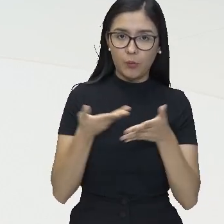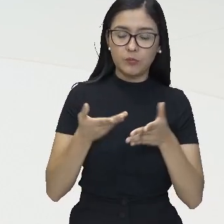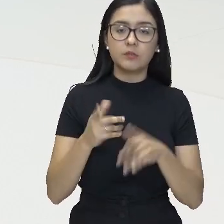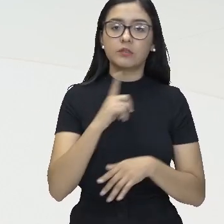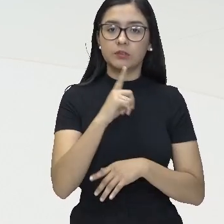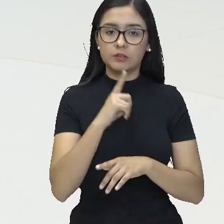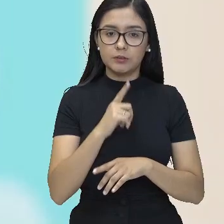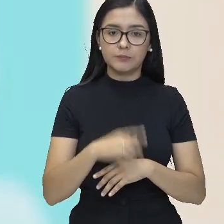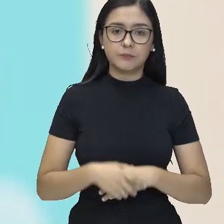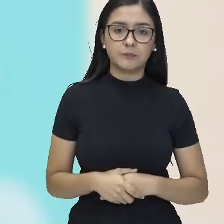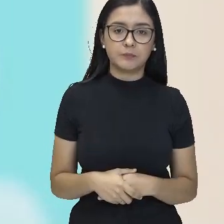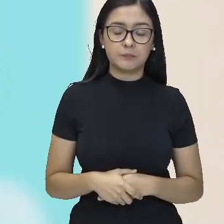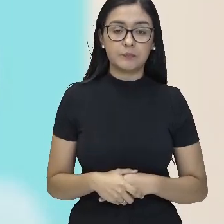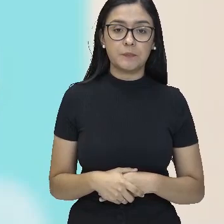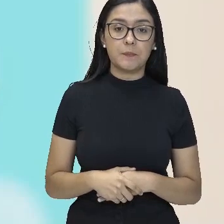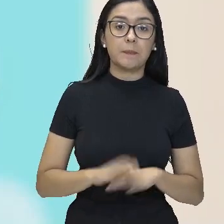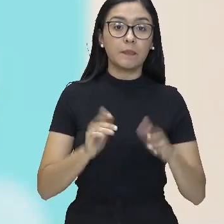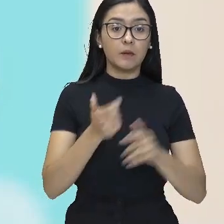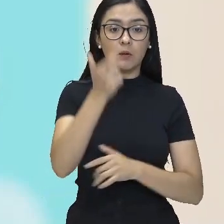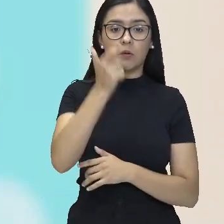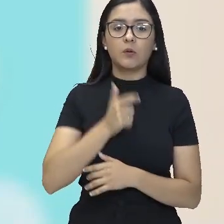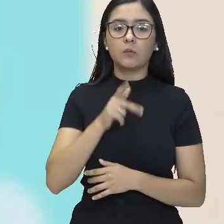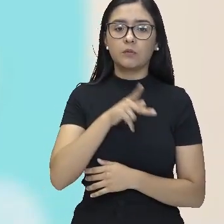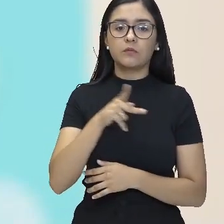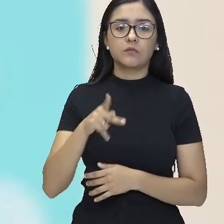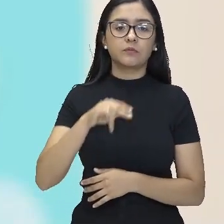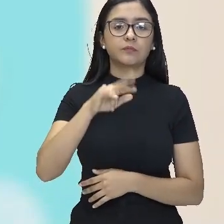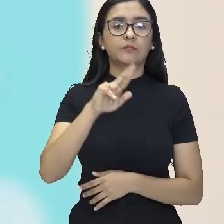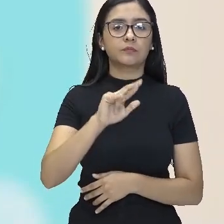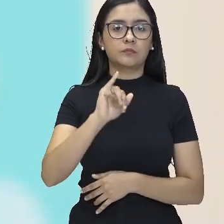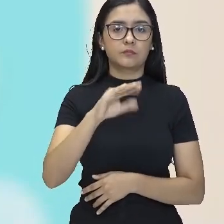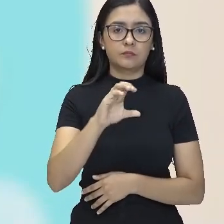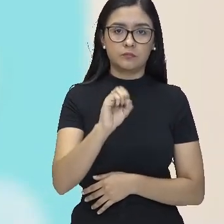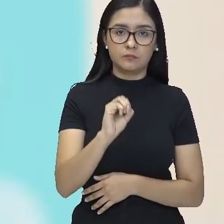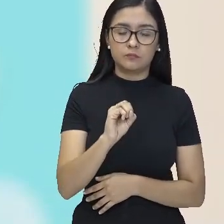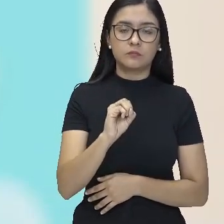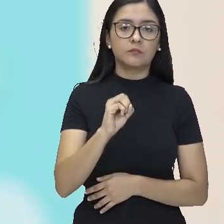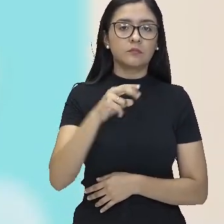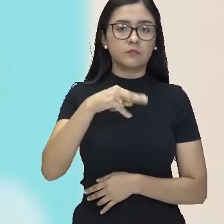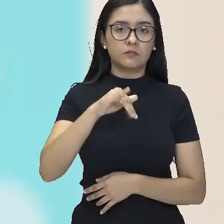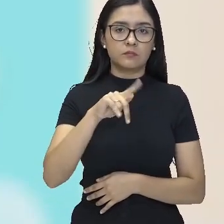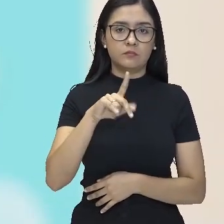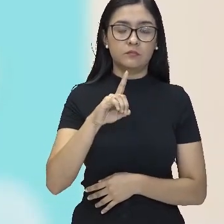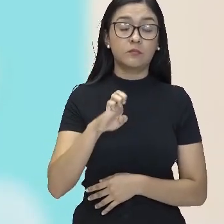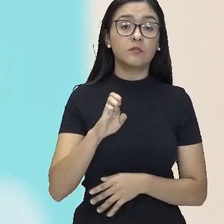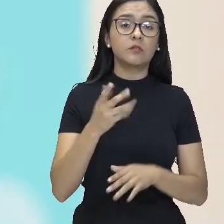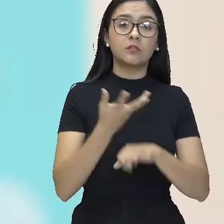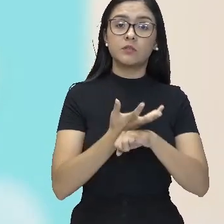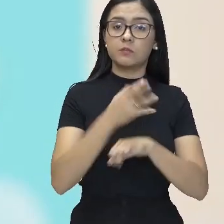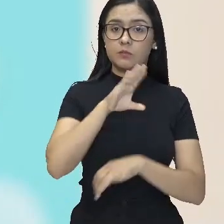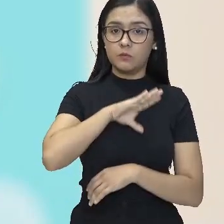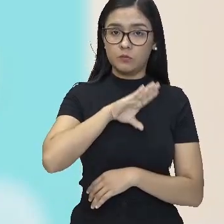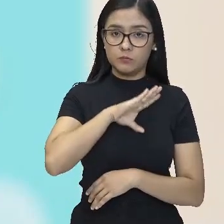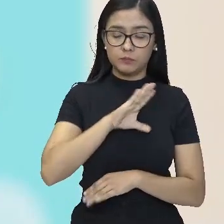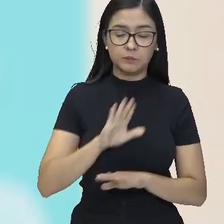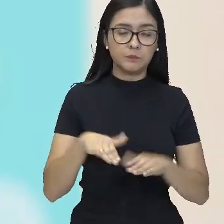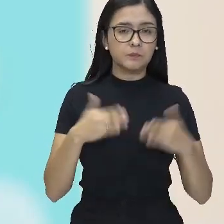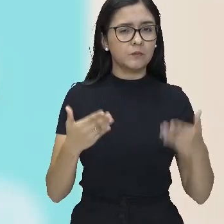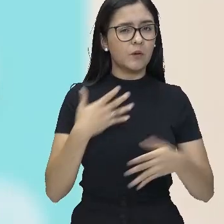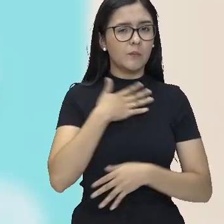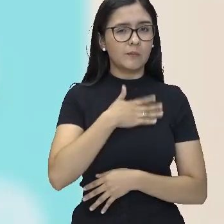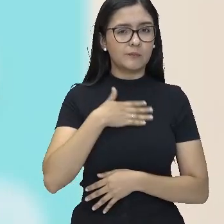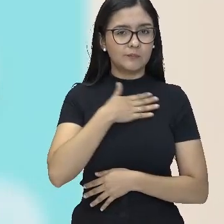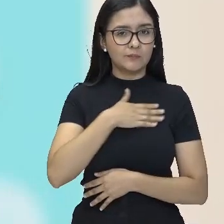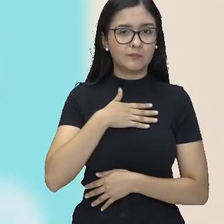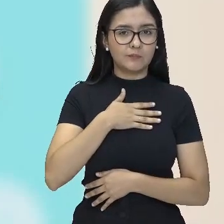mais uma aula. Eu sou a professora Risonilde Araújo, professora de língua portuguesa, e é com enorme